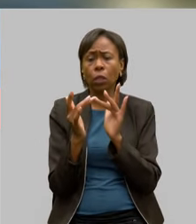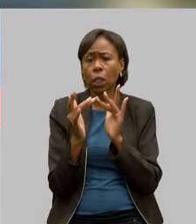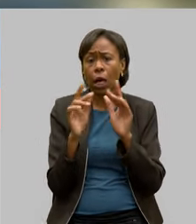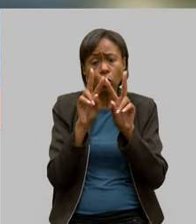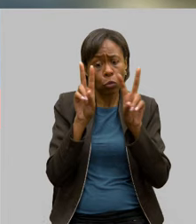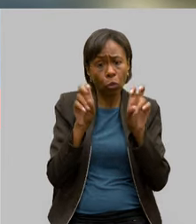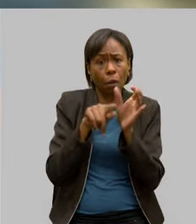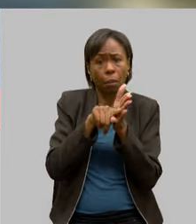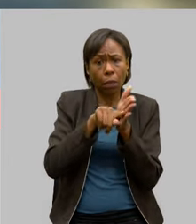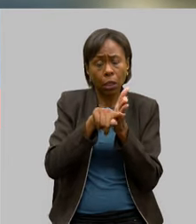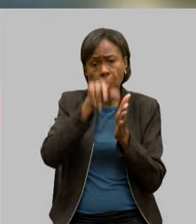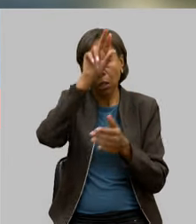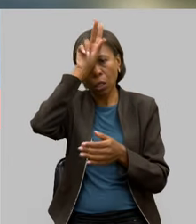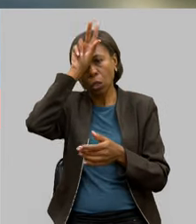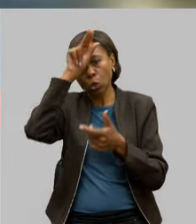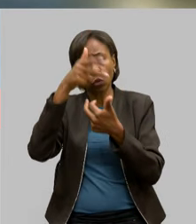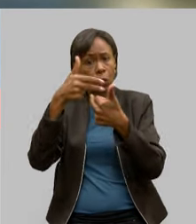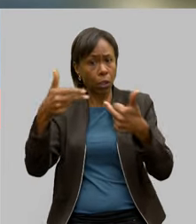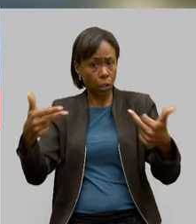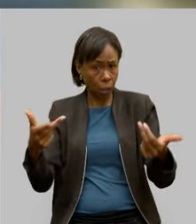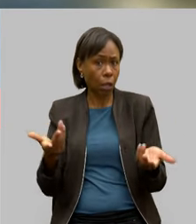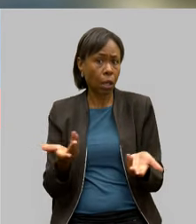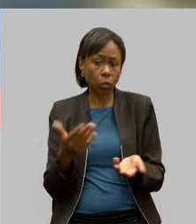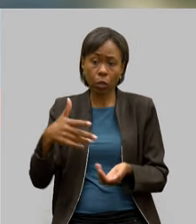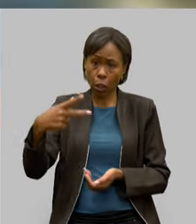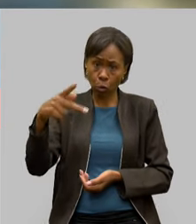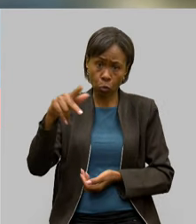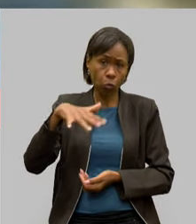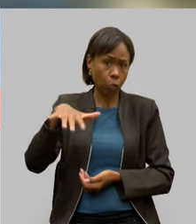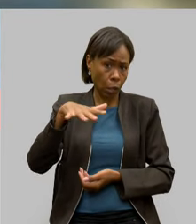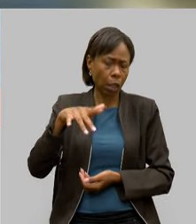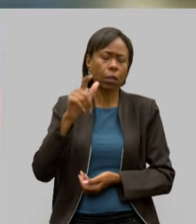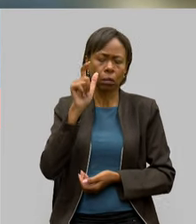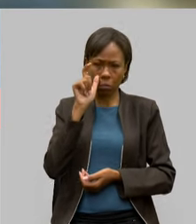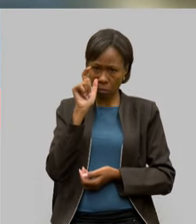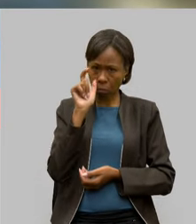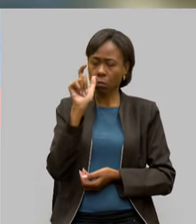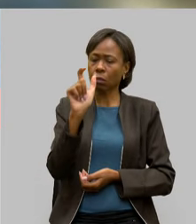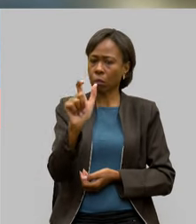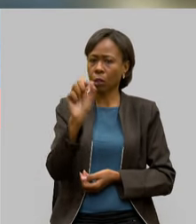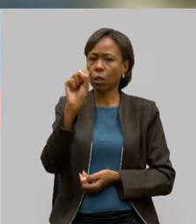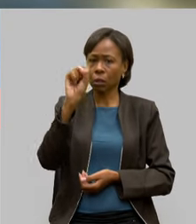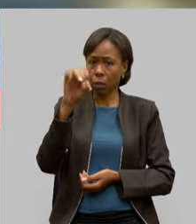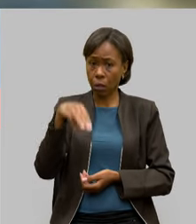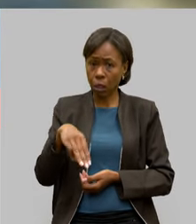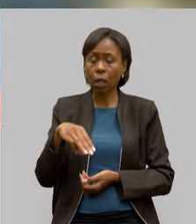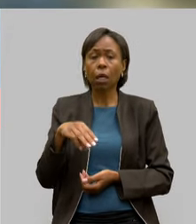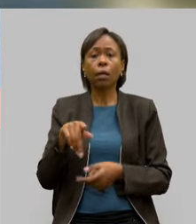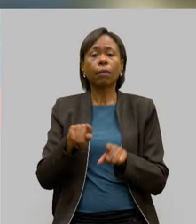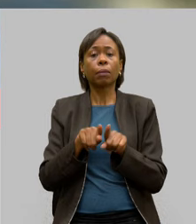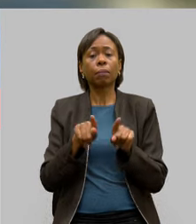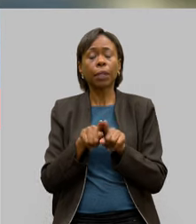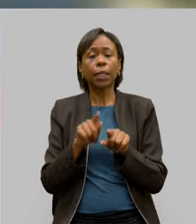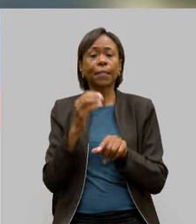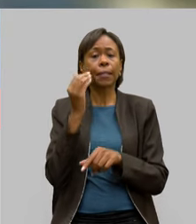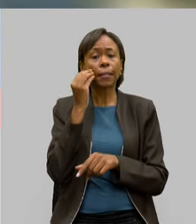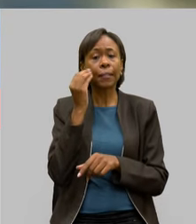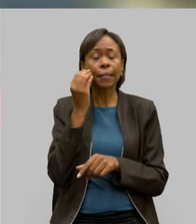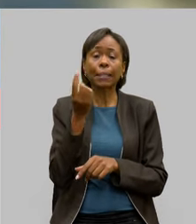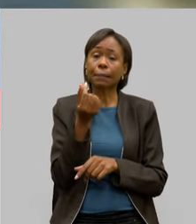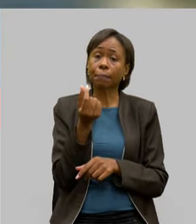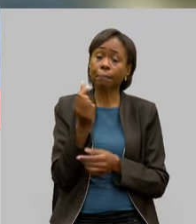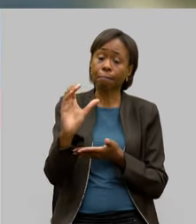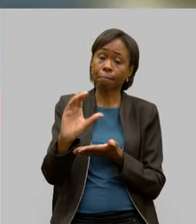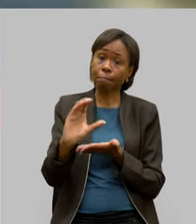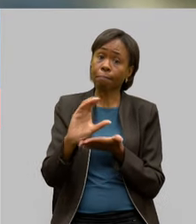insetos nas áreas de vocês tá certo a gente tem interesse nisso obviamente que nós estamos procurando também financiamento para